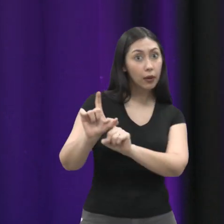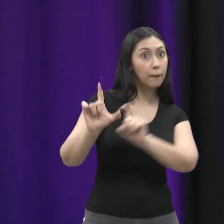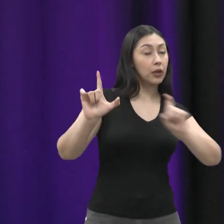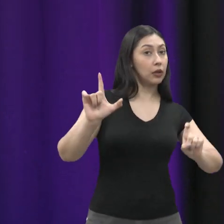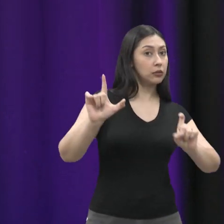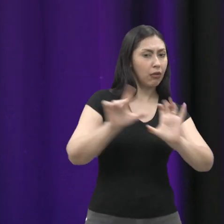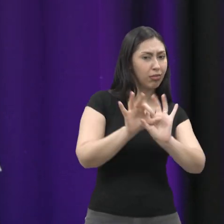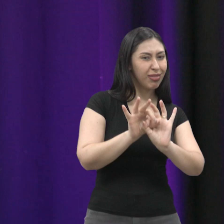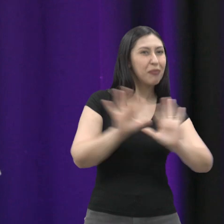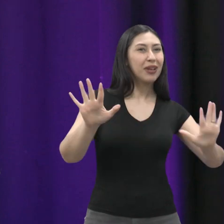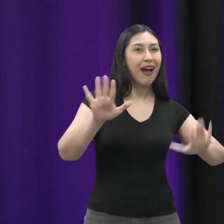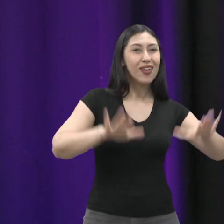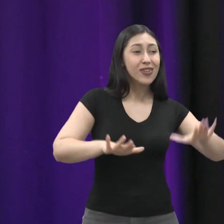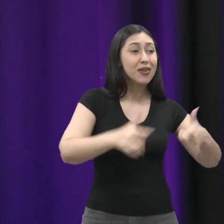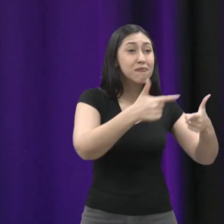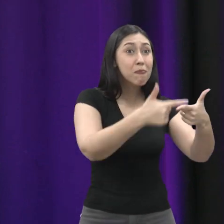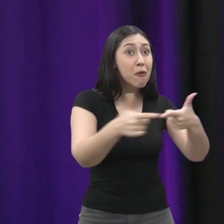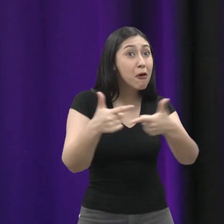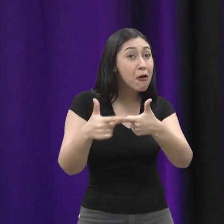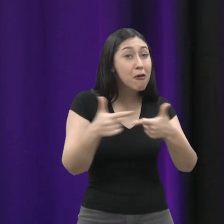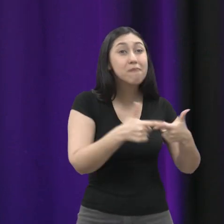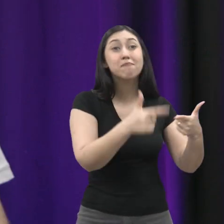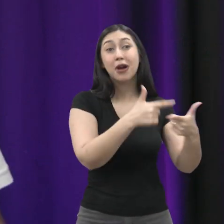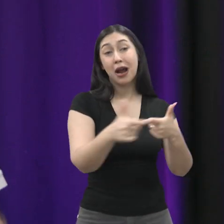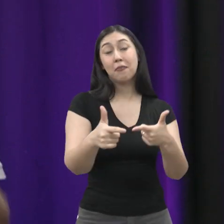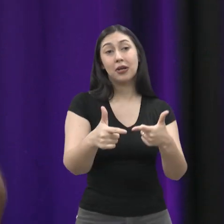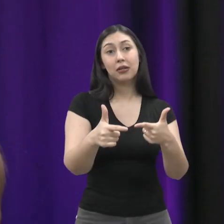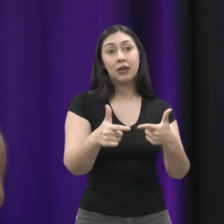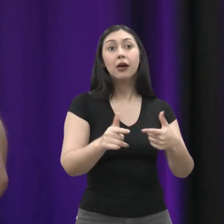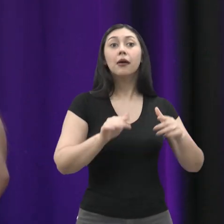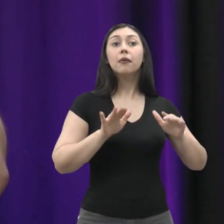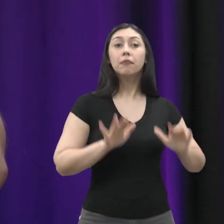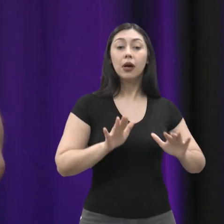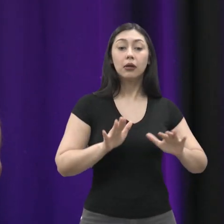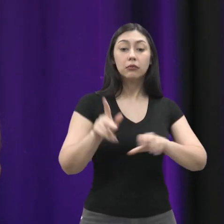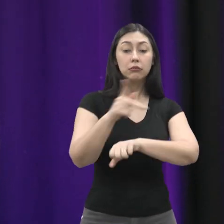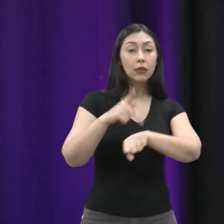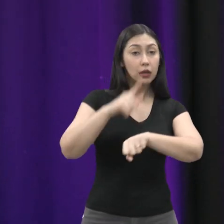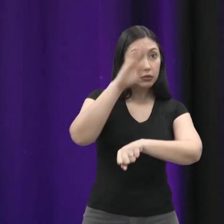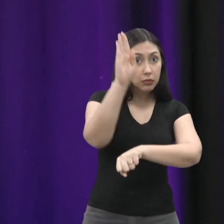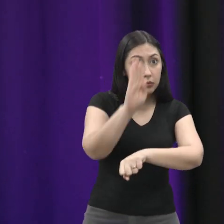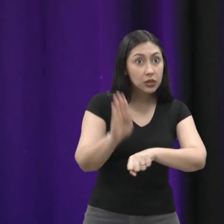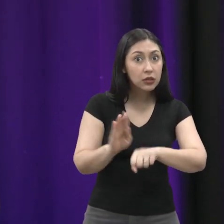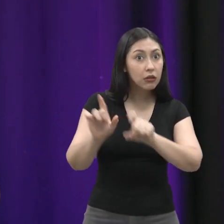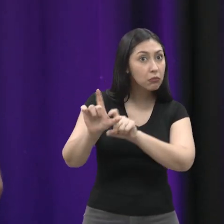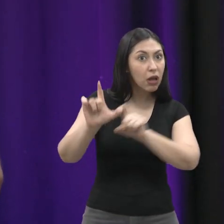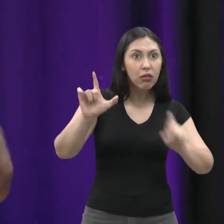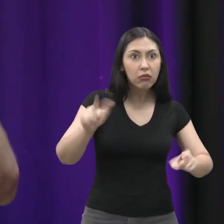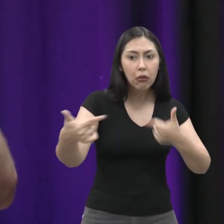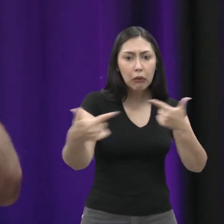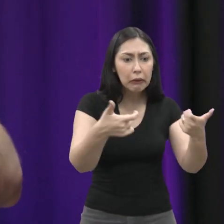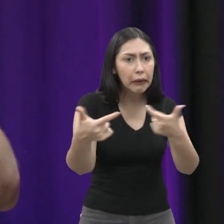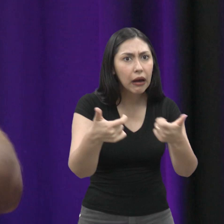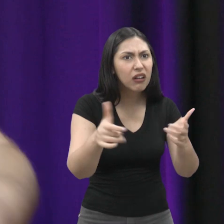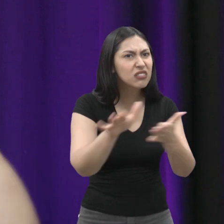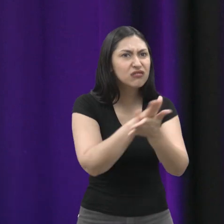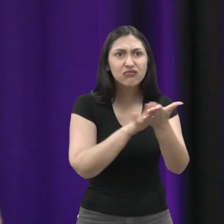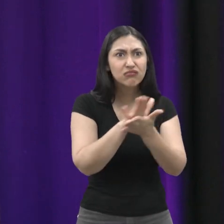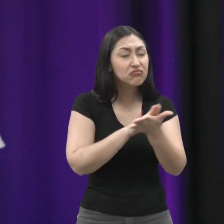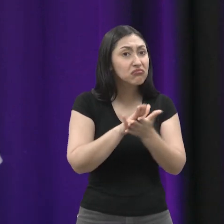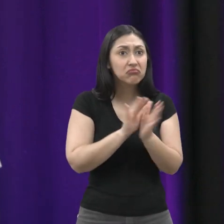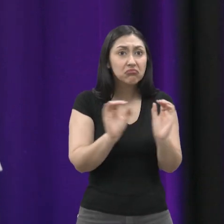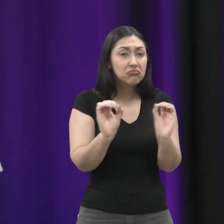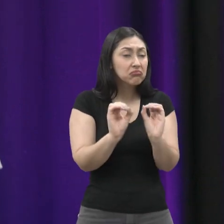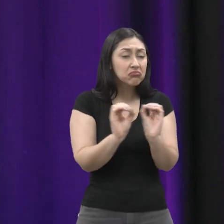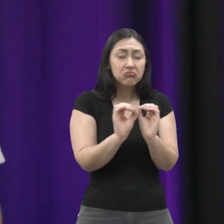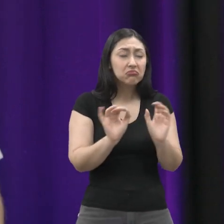e o Brasil é um dos poucos países que, na sua independência, não teve uma guerra declarada, né, uma guerra com muitos milhares